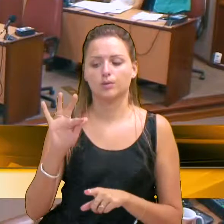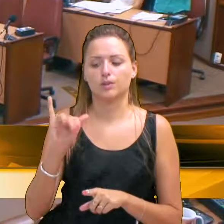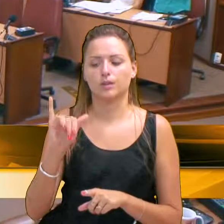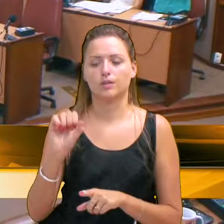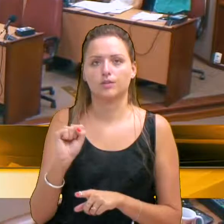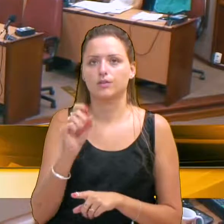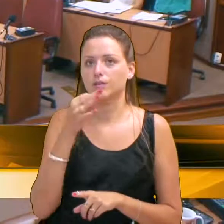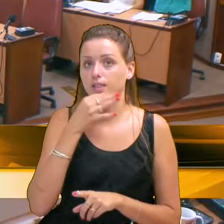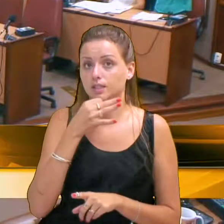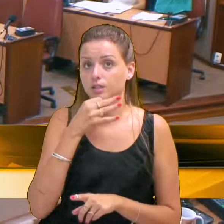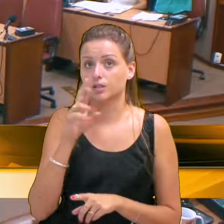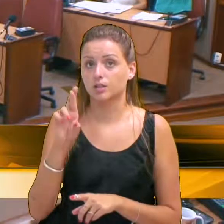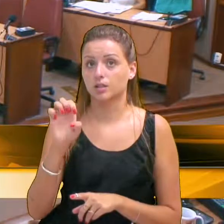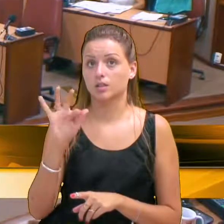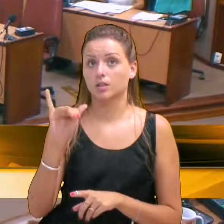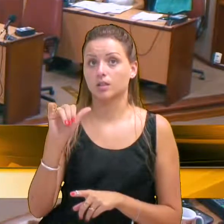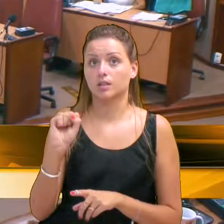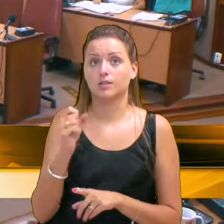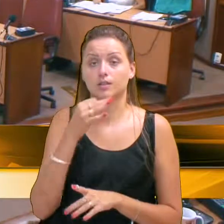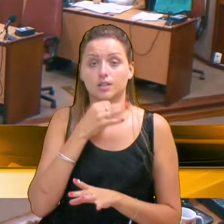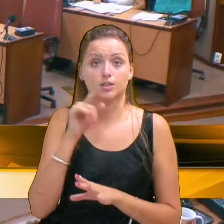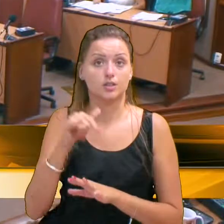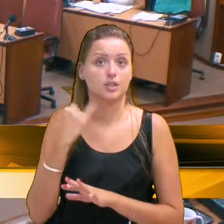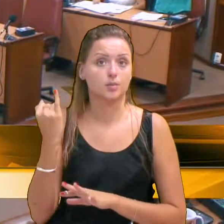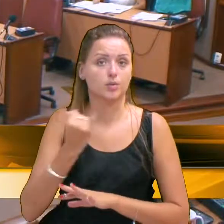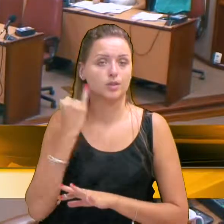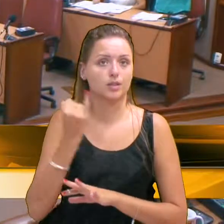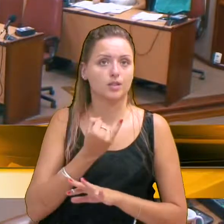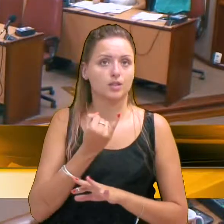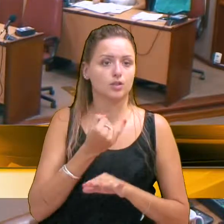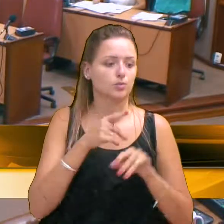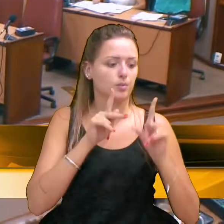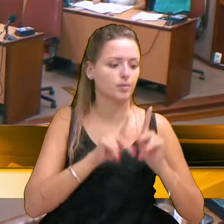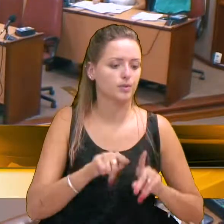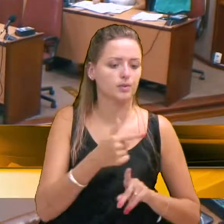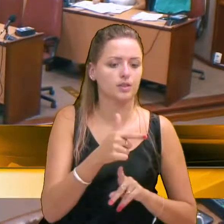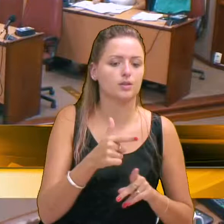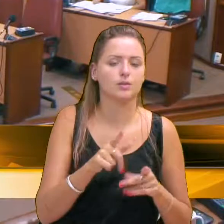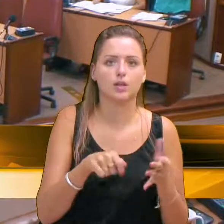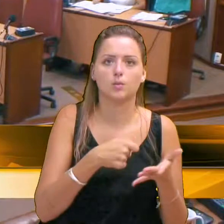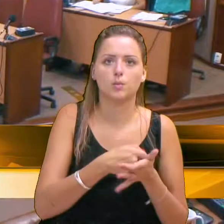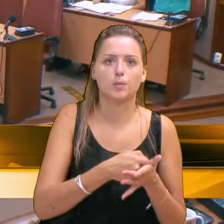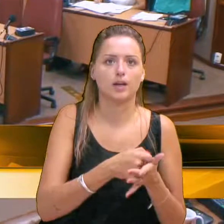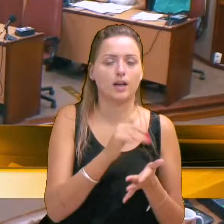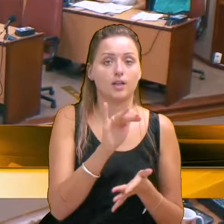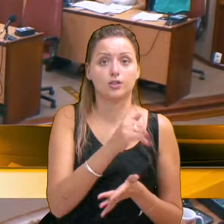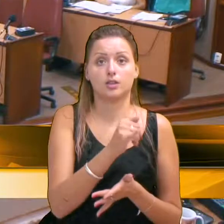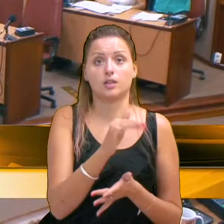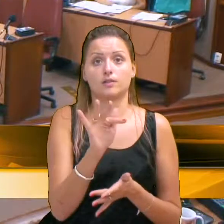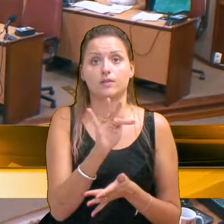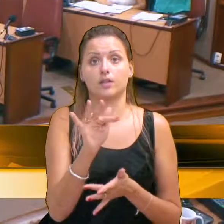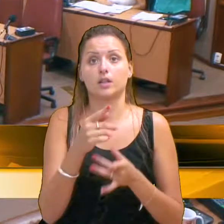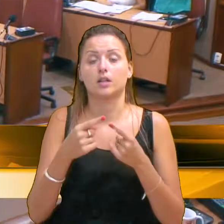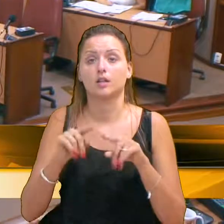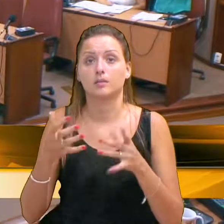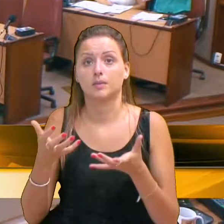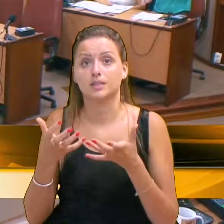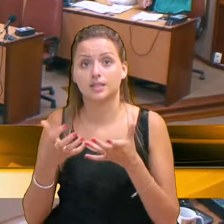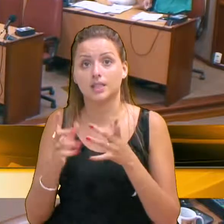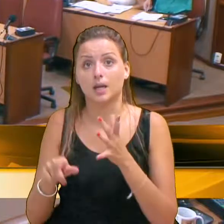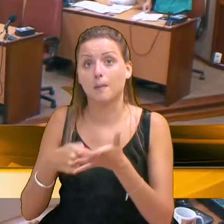Caxias é algo importante para aquele cidadão que não tem dinheiro nem para pagar no mês de janeiro, nem do fevereiro, mas que quer contribuir no